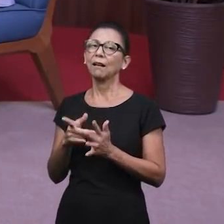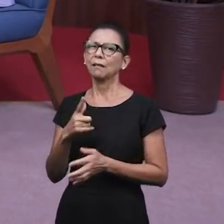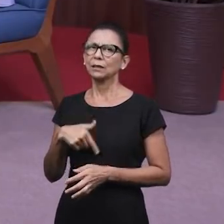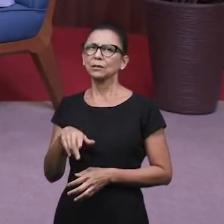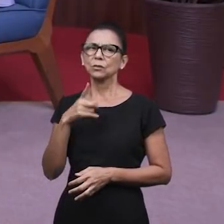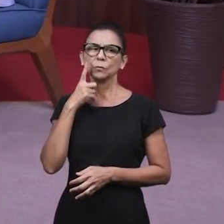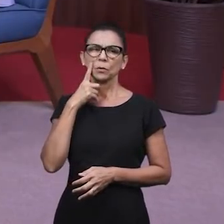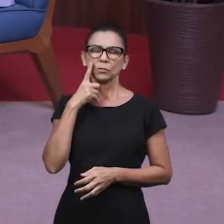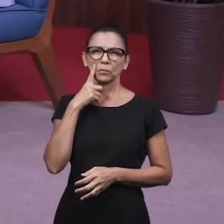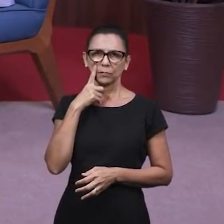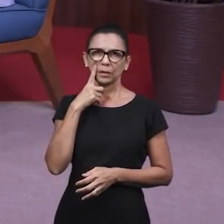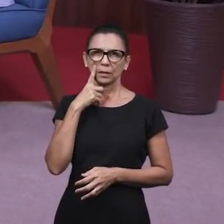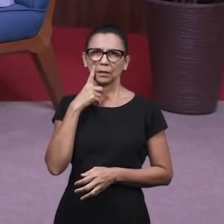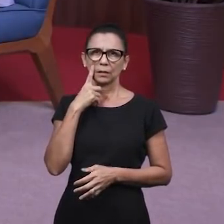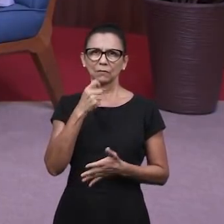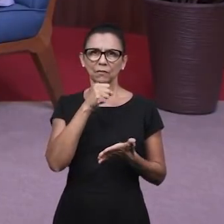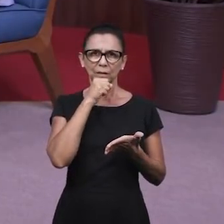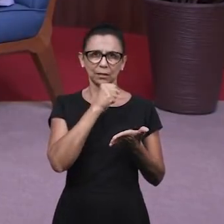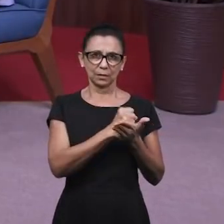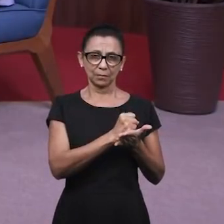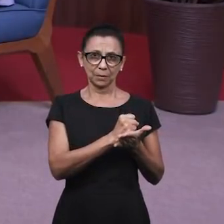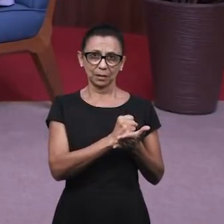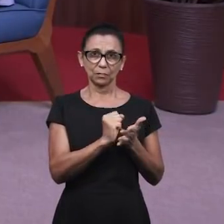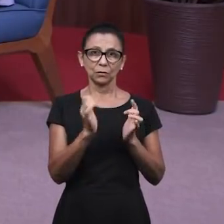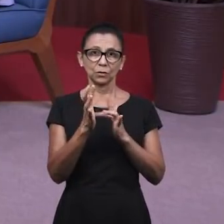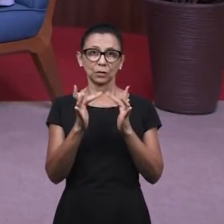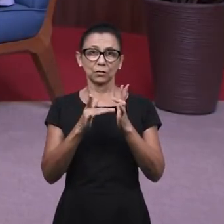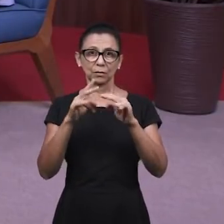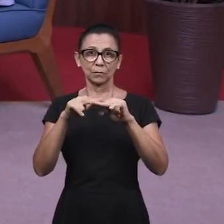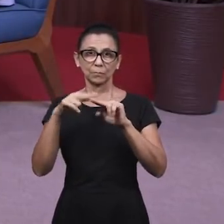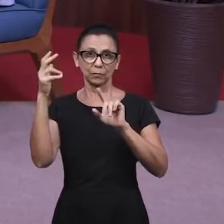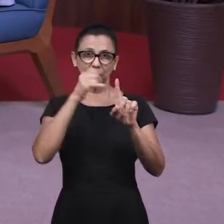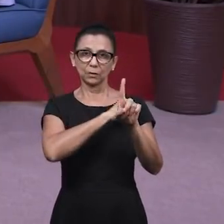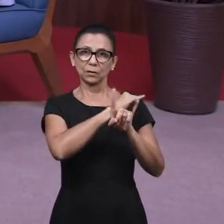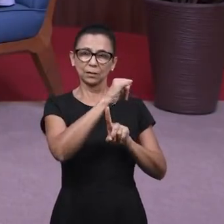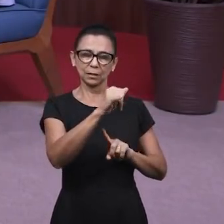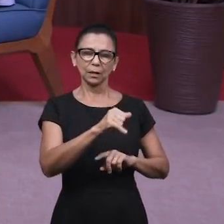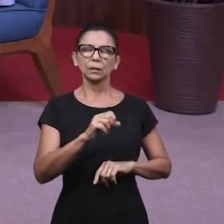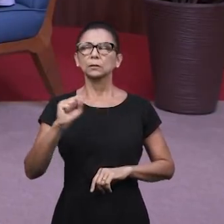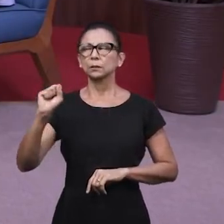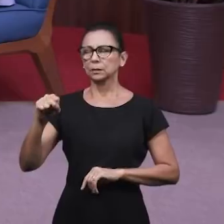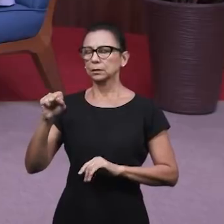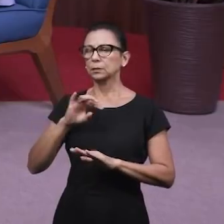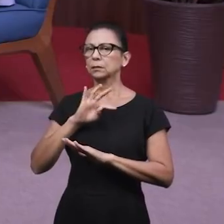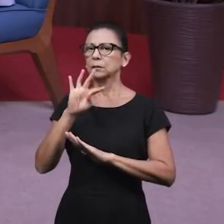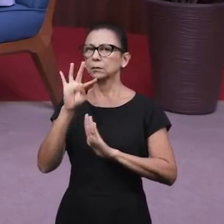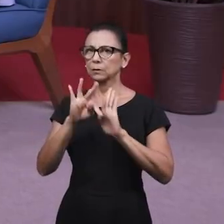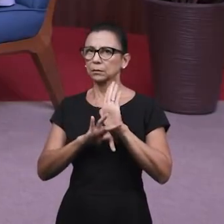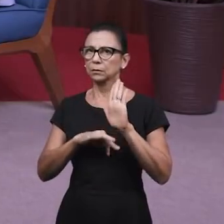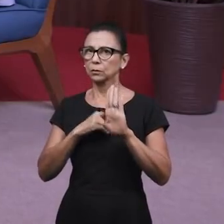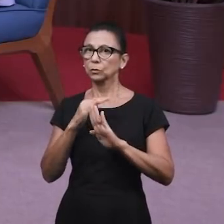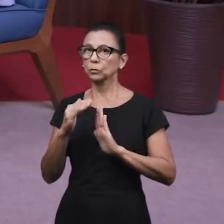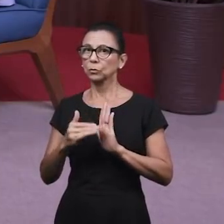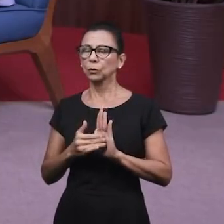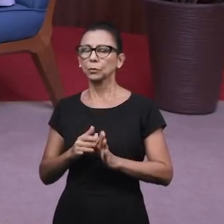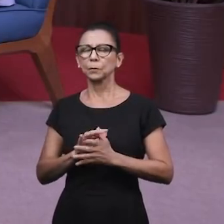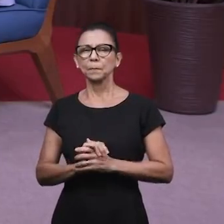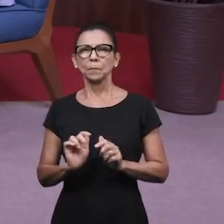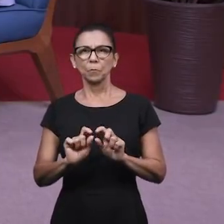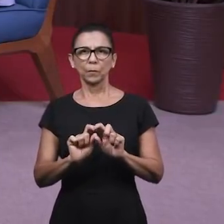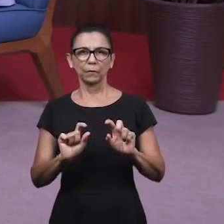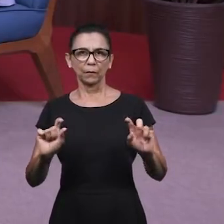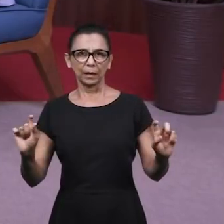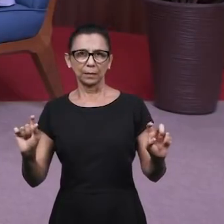Jesus profetizado, como você disse, em todo o Velho Testamento. Em todo o Velho Testamento. Tem um texto, aliás, uma fala do próprio Senhor